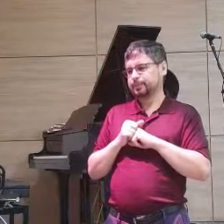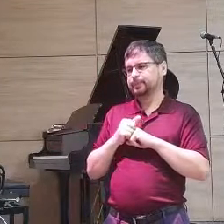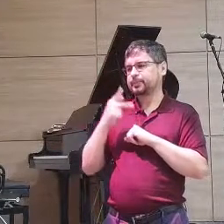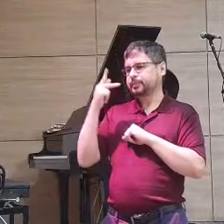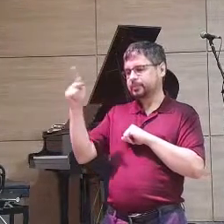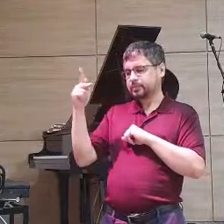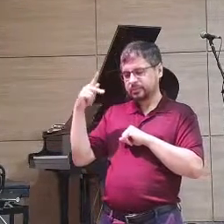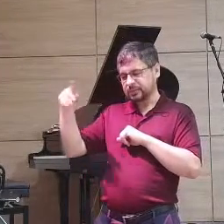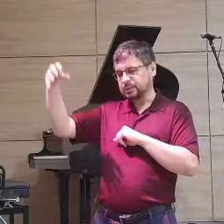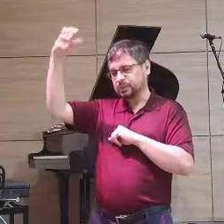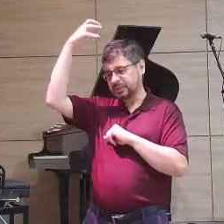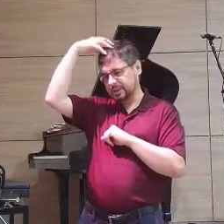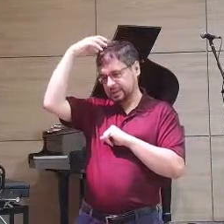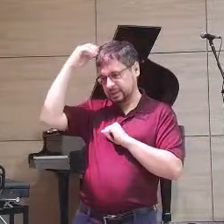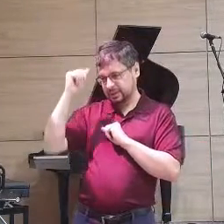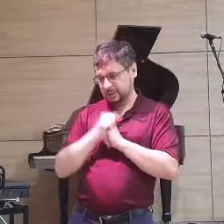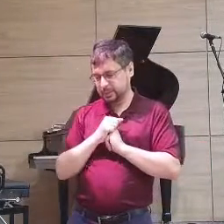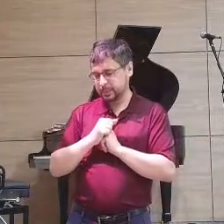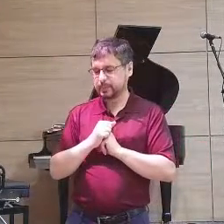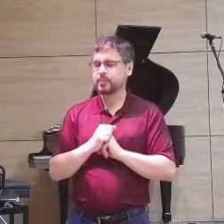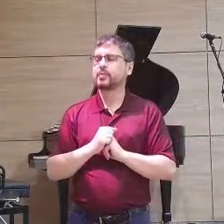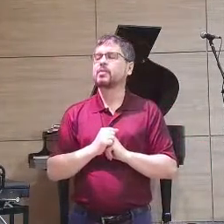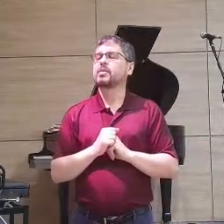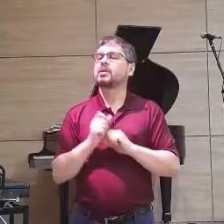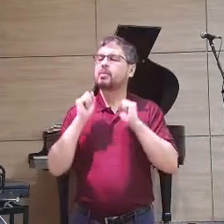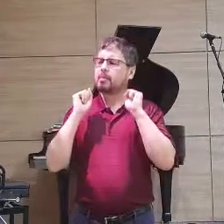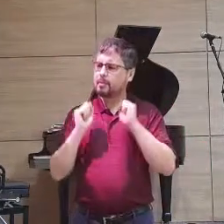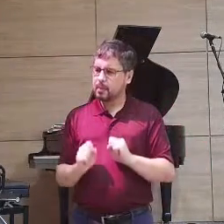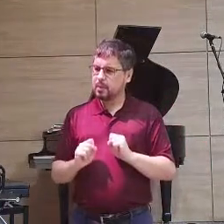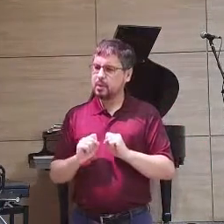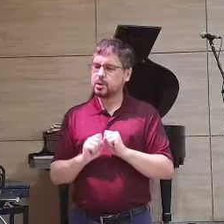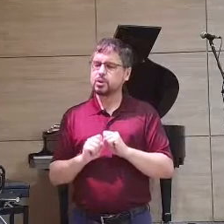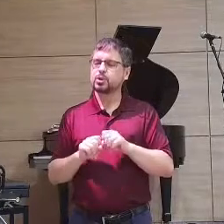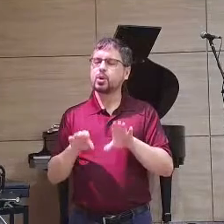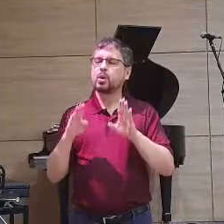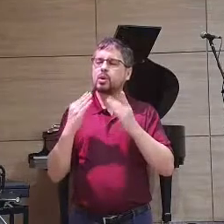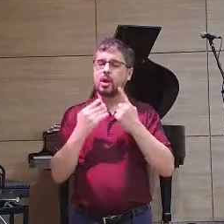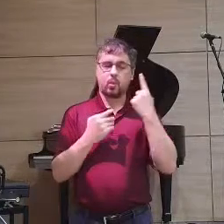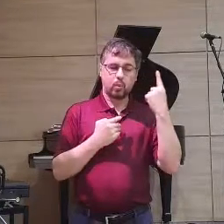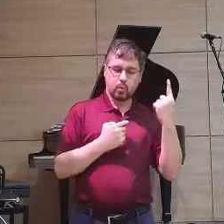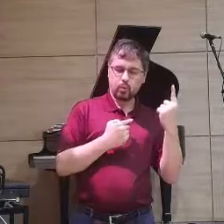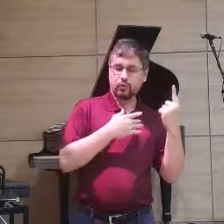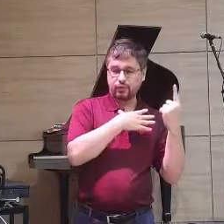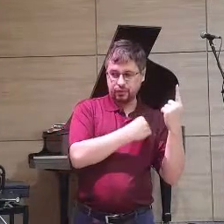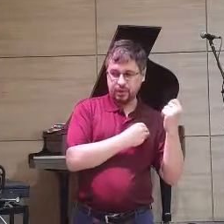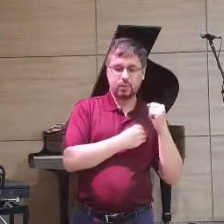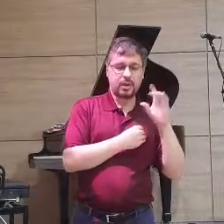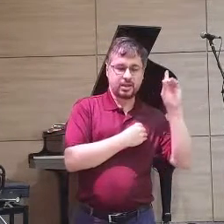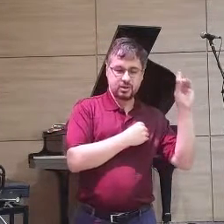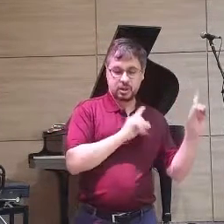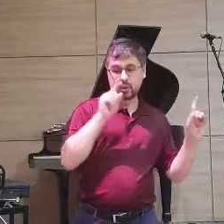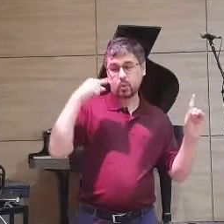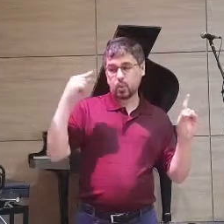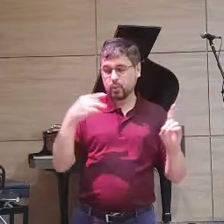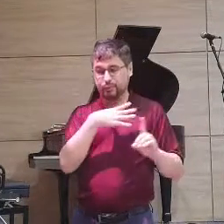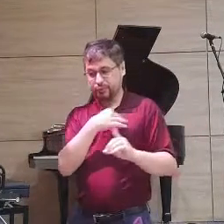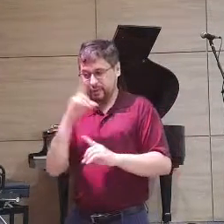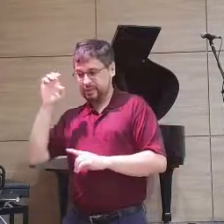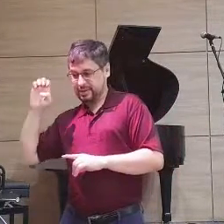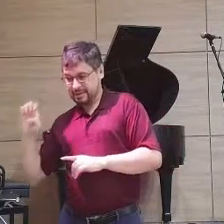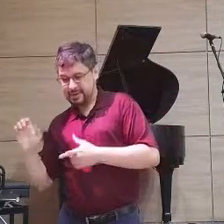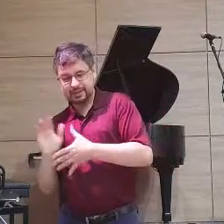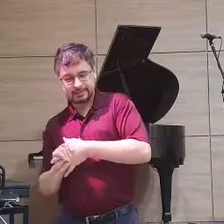cabeça deles era terreno Será que no seu império o senhor não pode colocar no meu filho um na sua direita e outro na sua esquerda